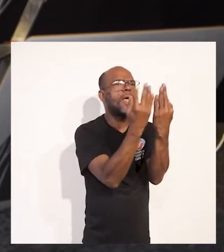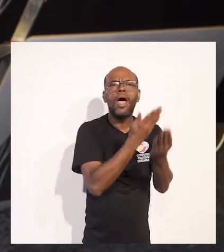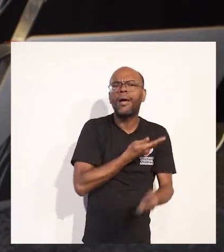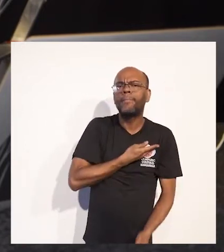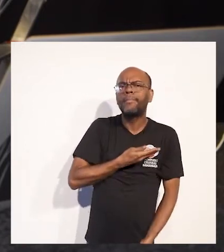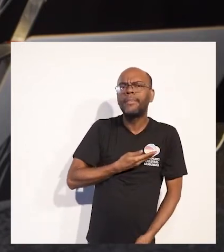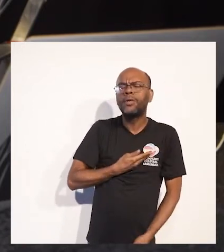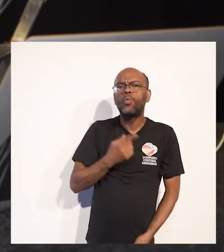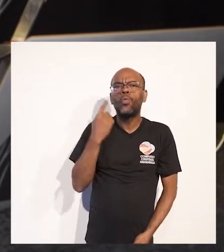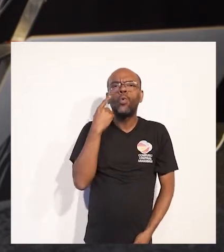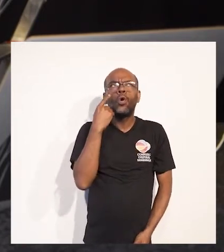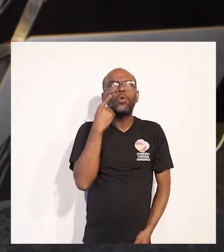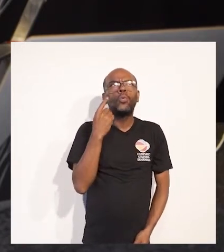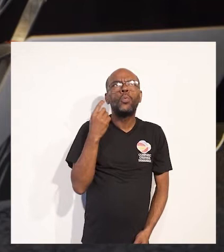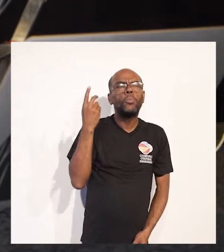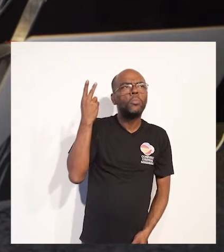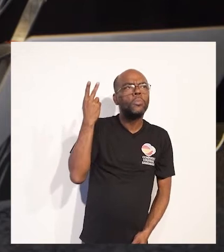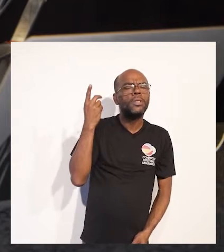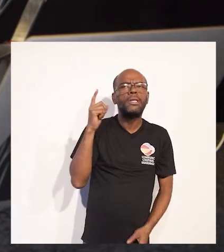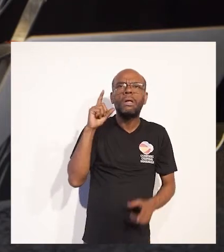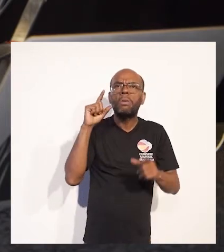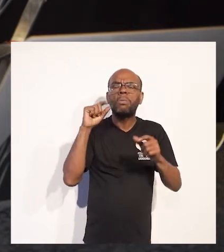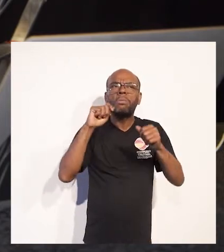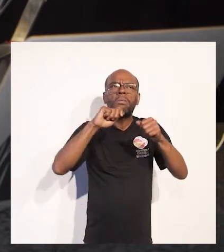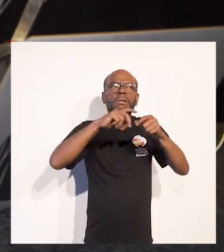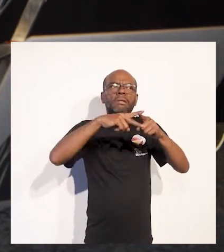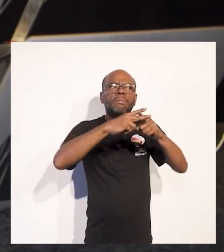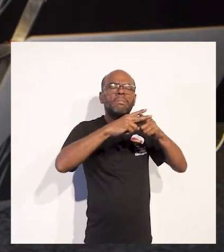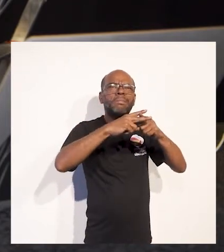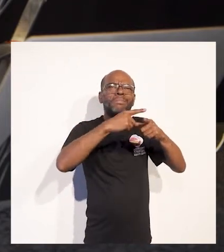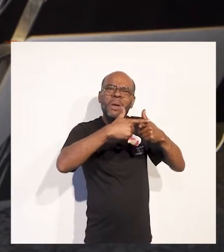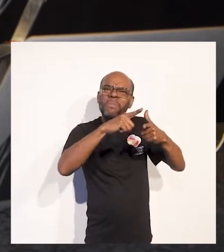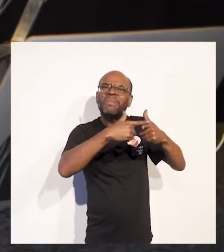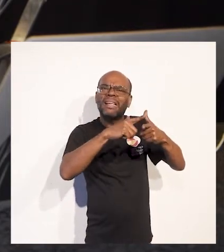algum olho que não traga nenhum tipo de deformidade na